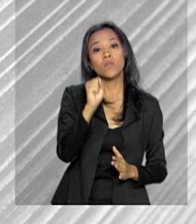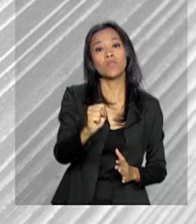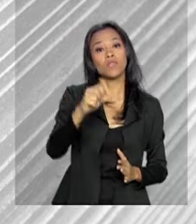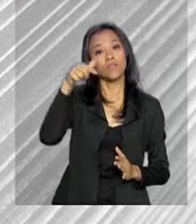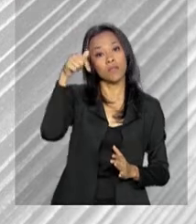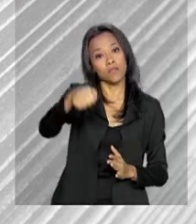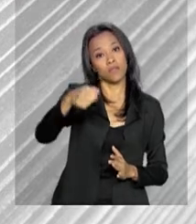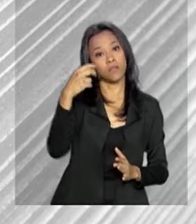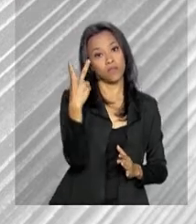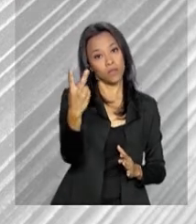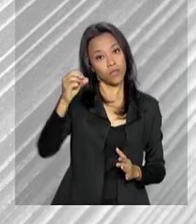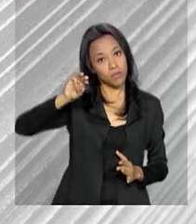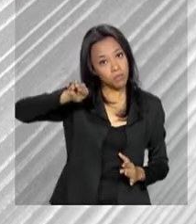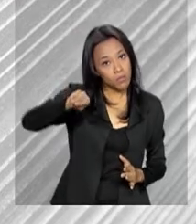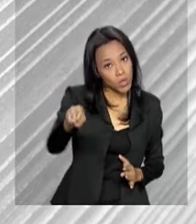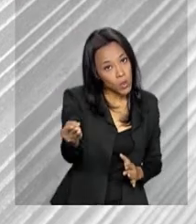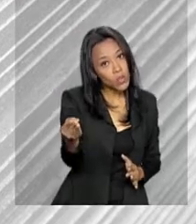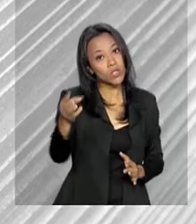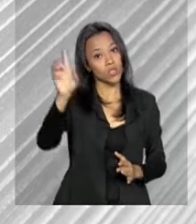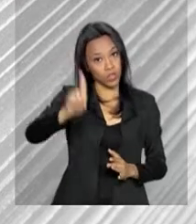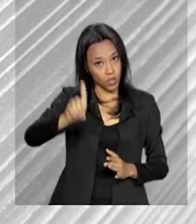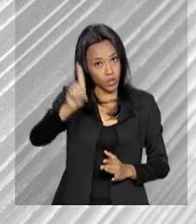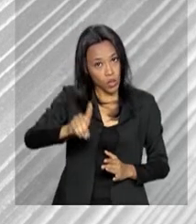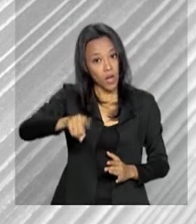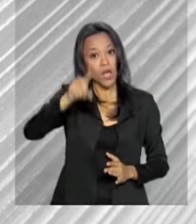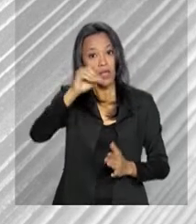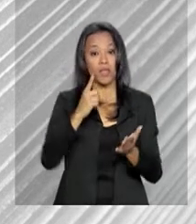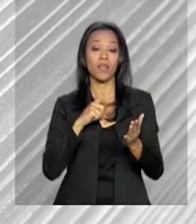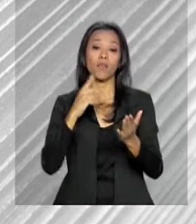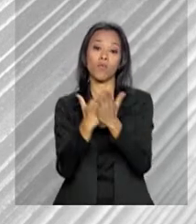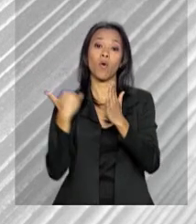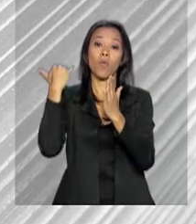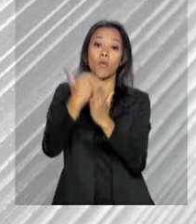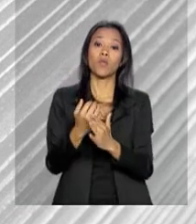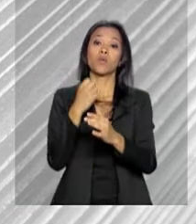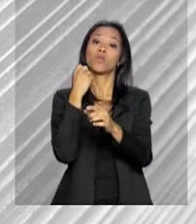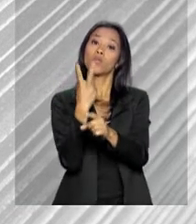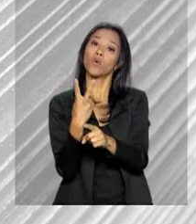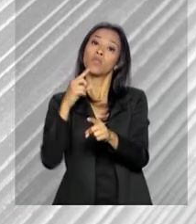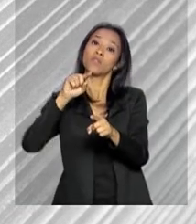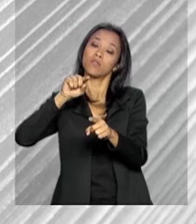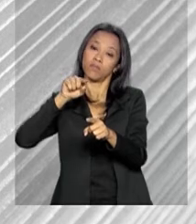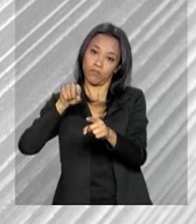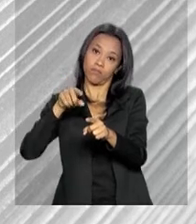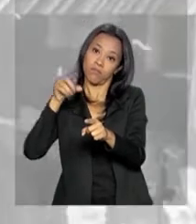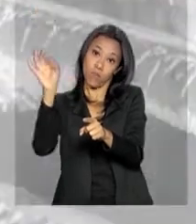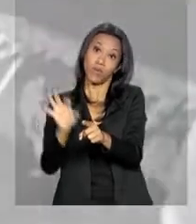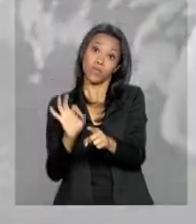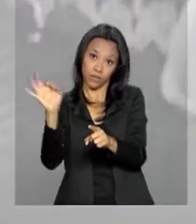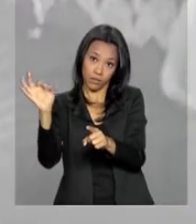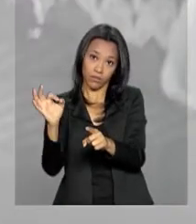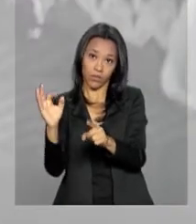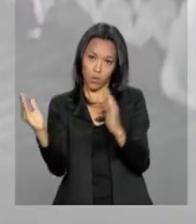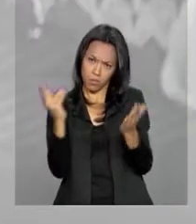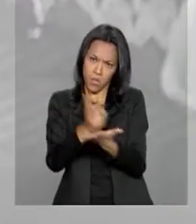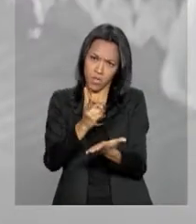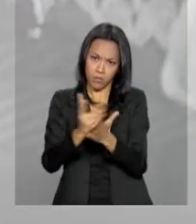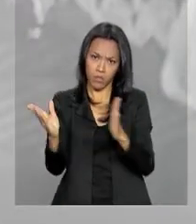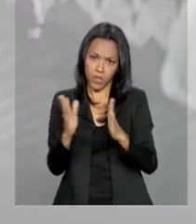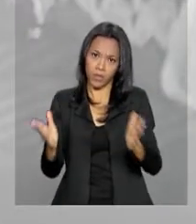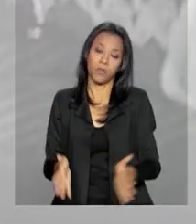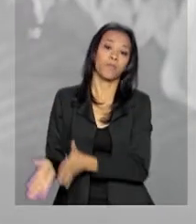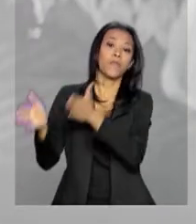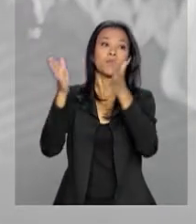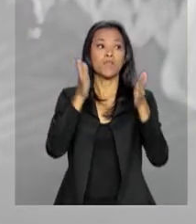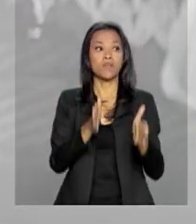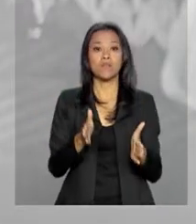872 milhões de dólares uma alta de 29,2 por cento no mesmo período de comparação já as